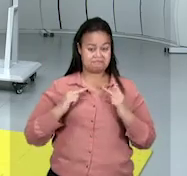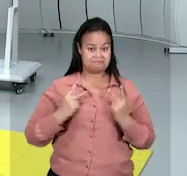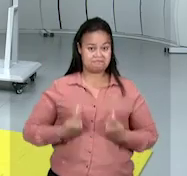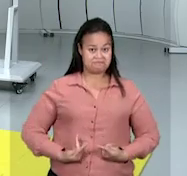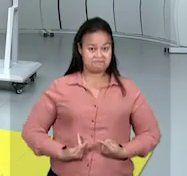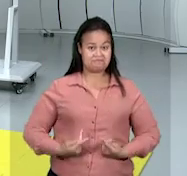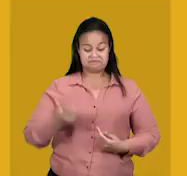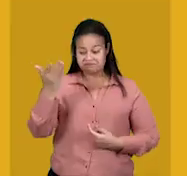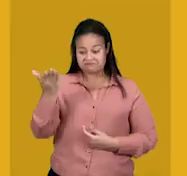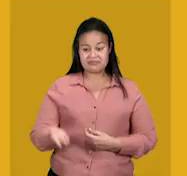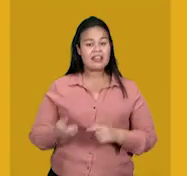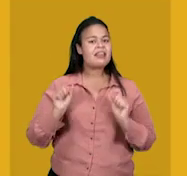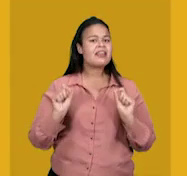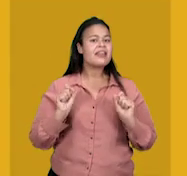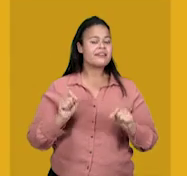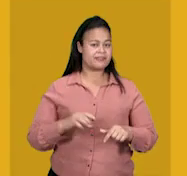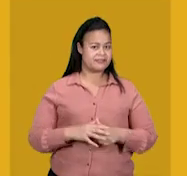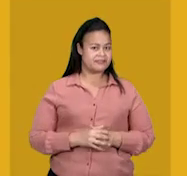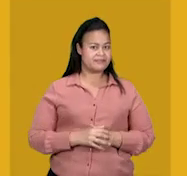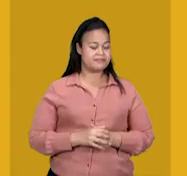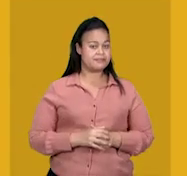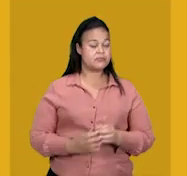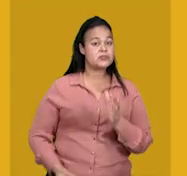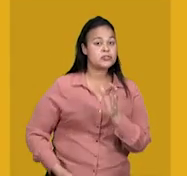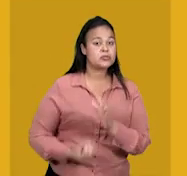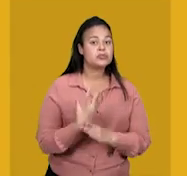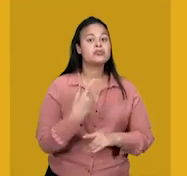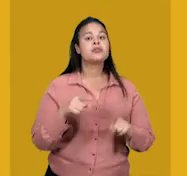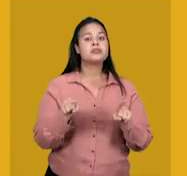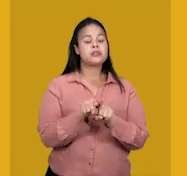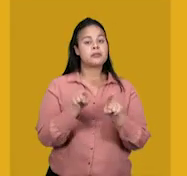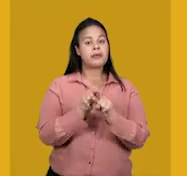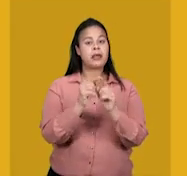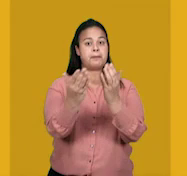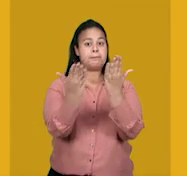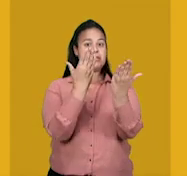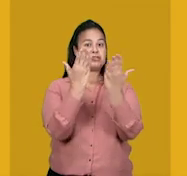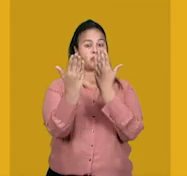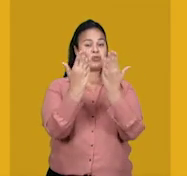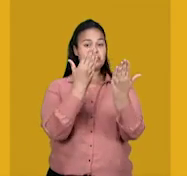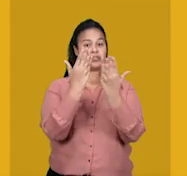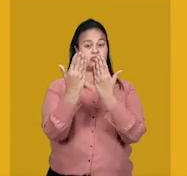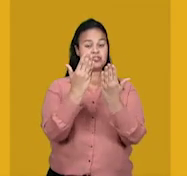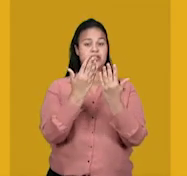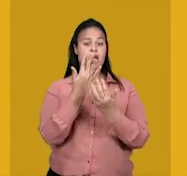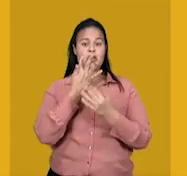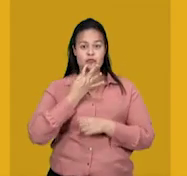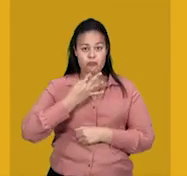E aí nós vamos ter o surgimento da psicologia freudiana,